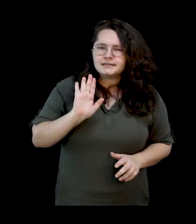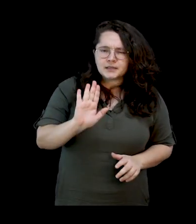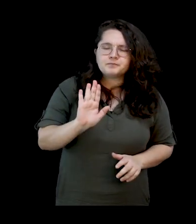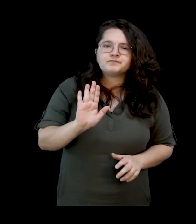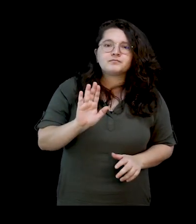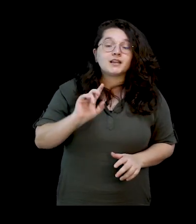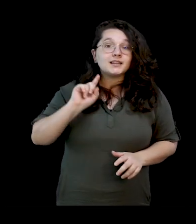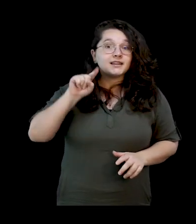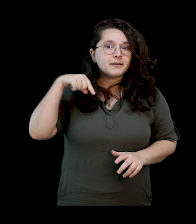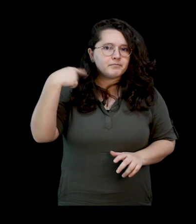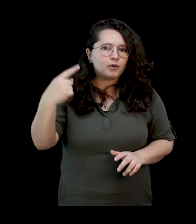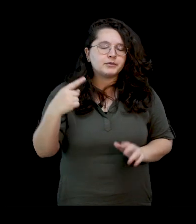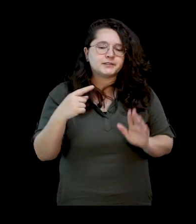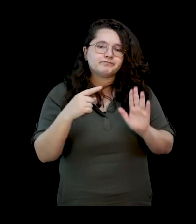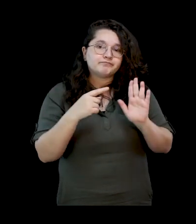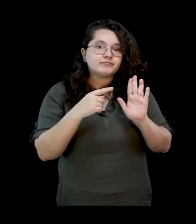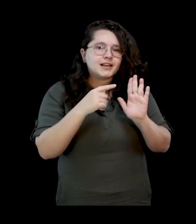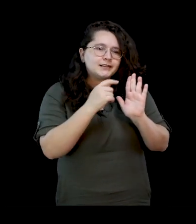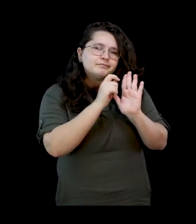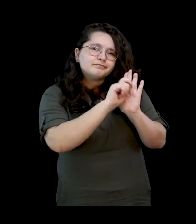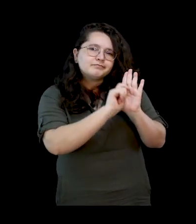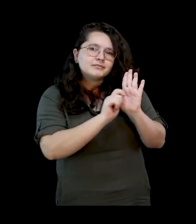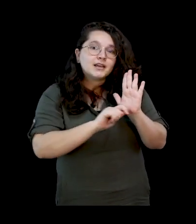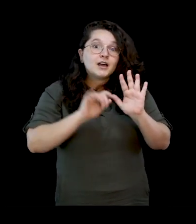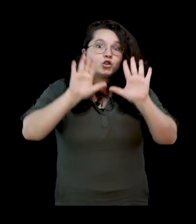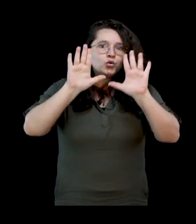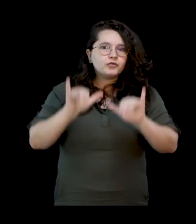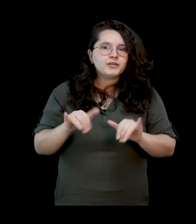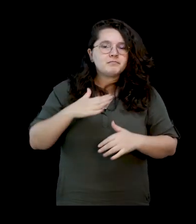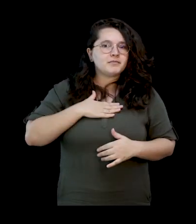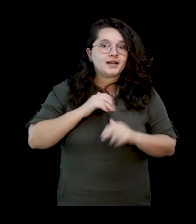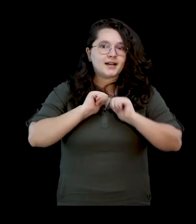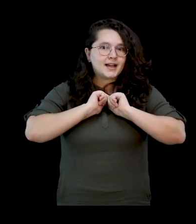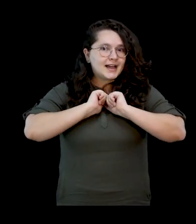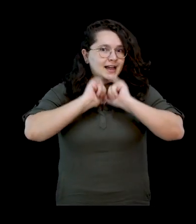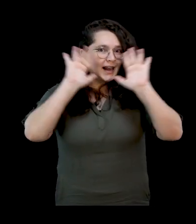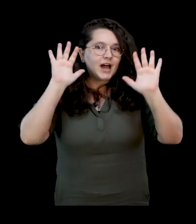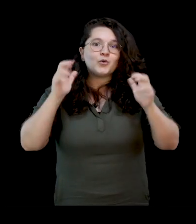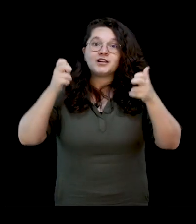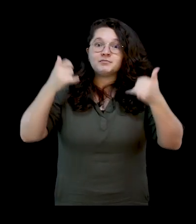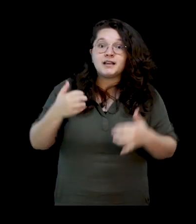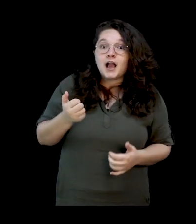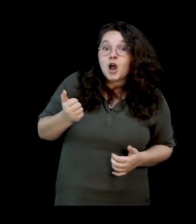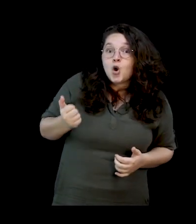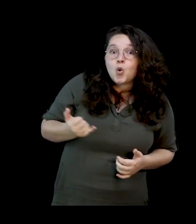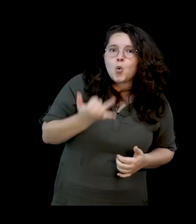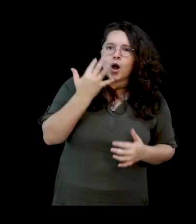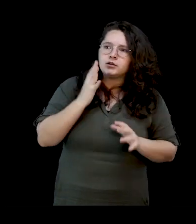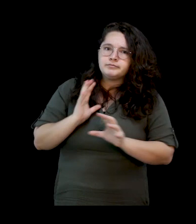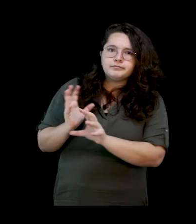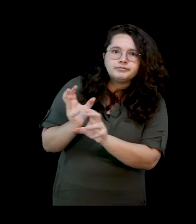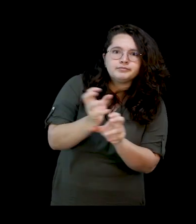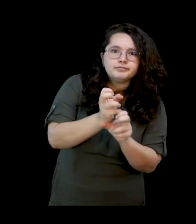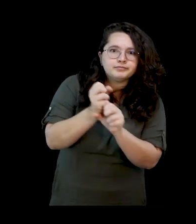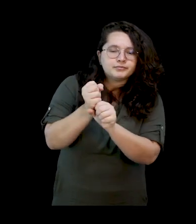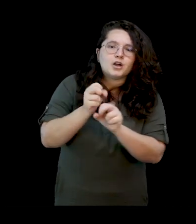Então, ele leva, no final, fica bastante claro, um aspecto, digamos assim,